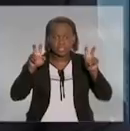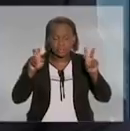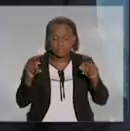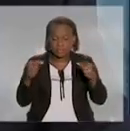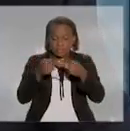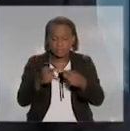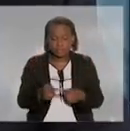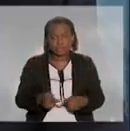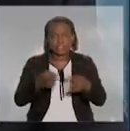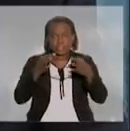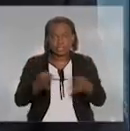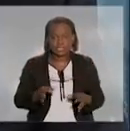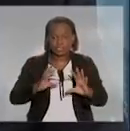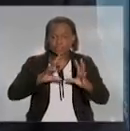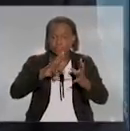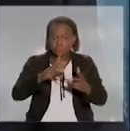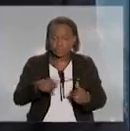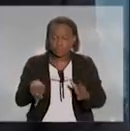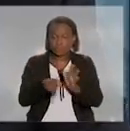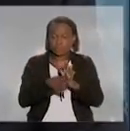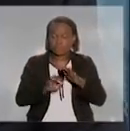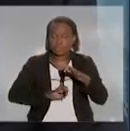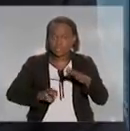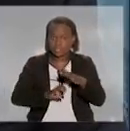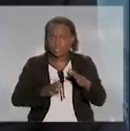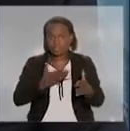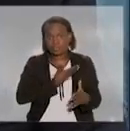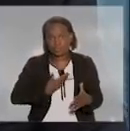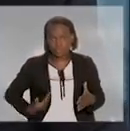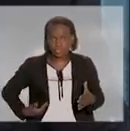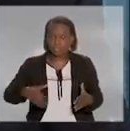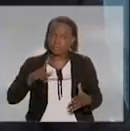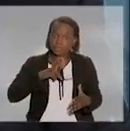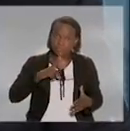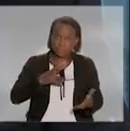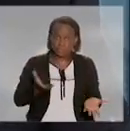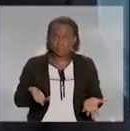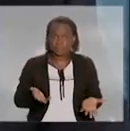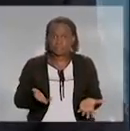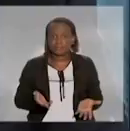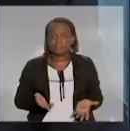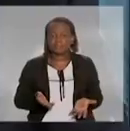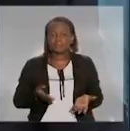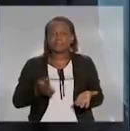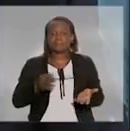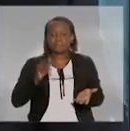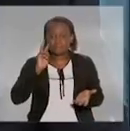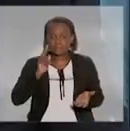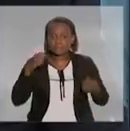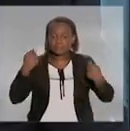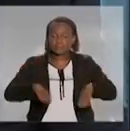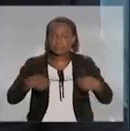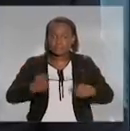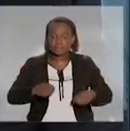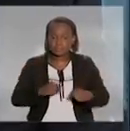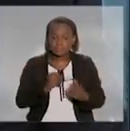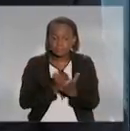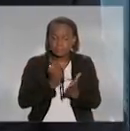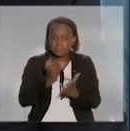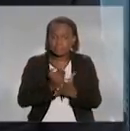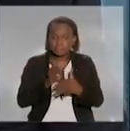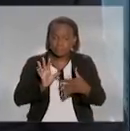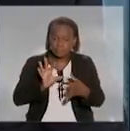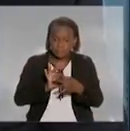sejam mais aplicáveis no mundo das organizações públicas e privadas. eu vejo uma necessidade de uma